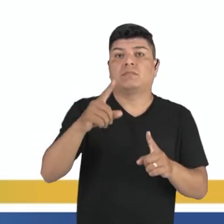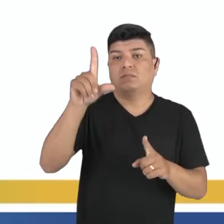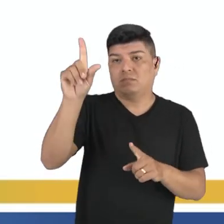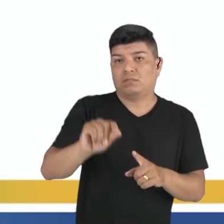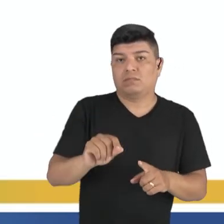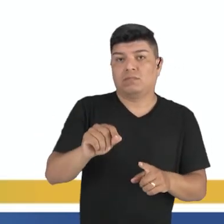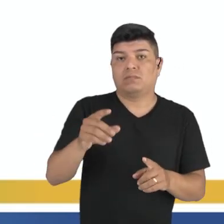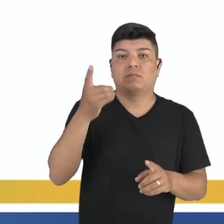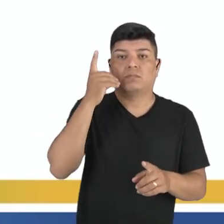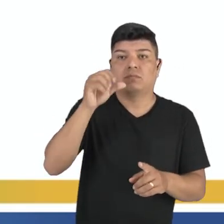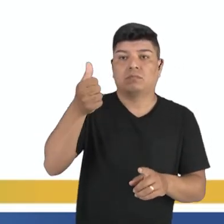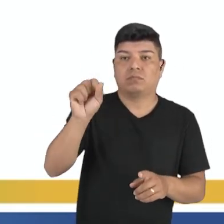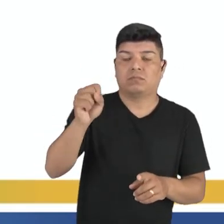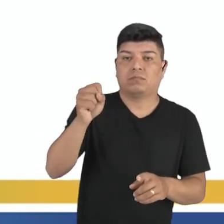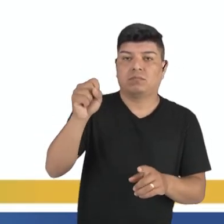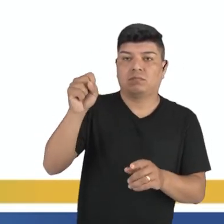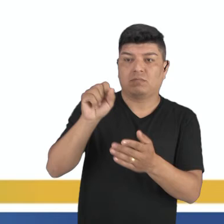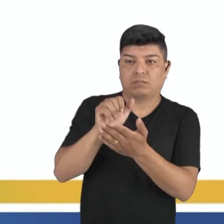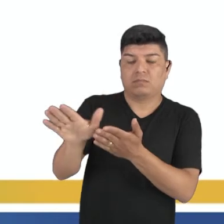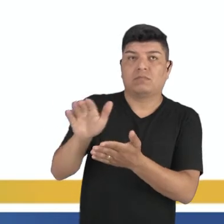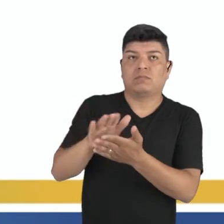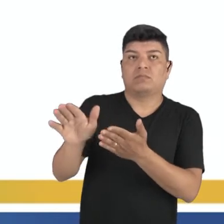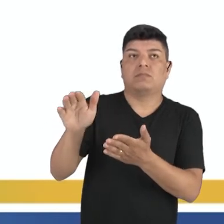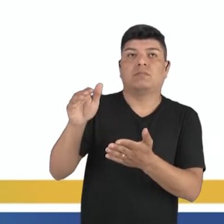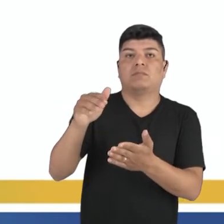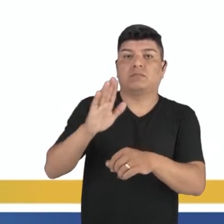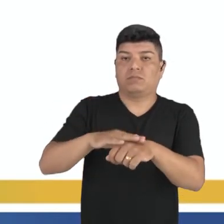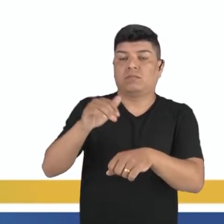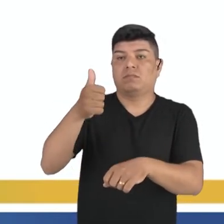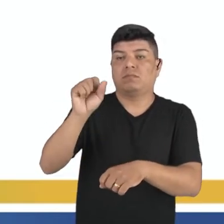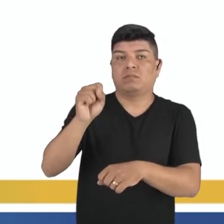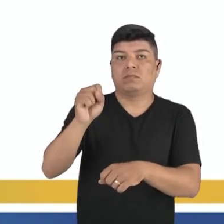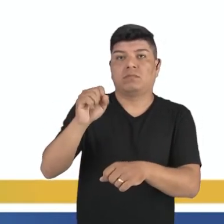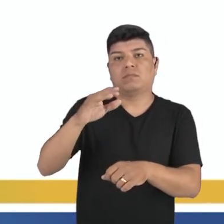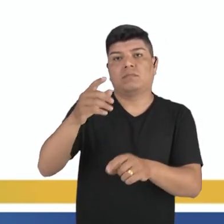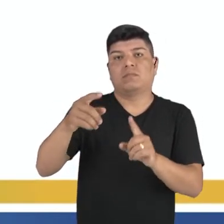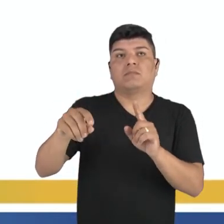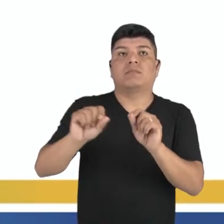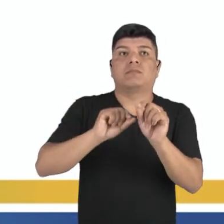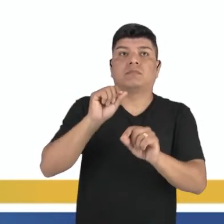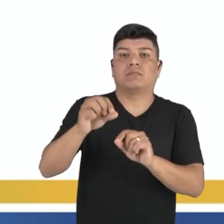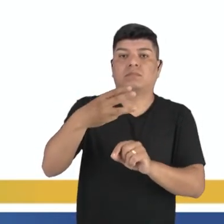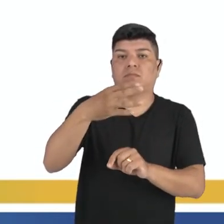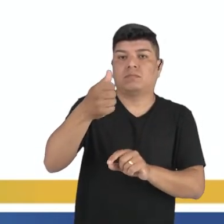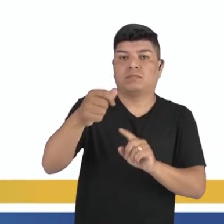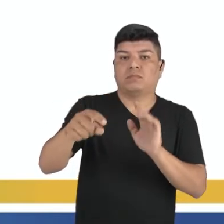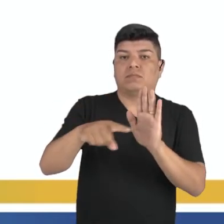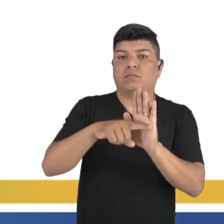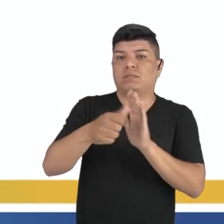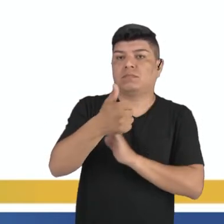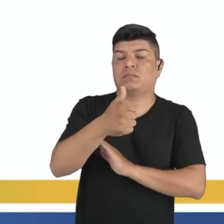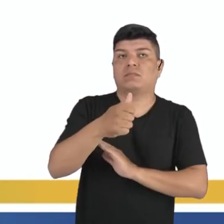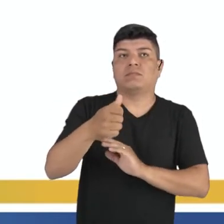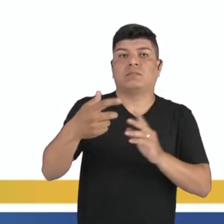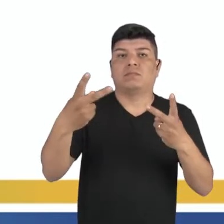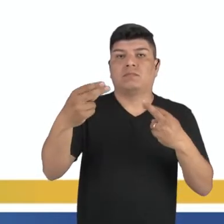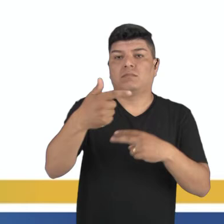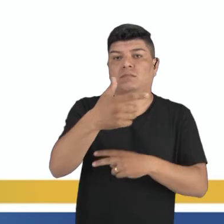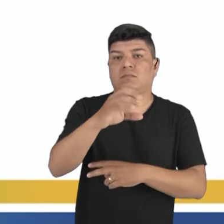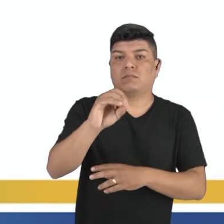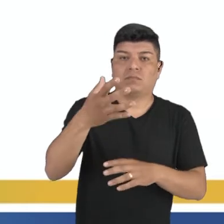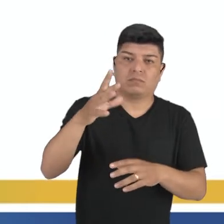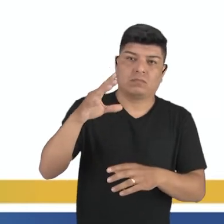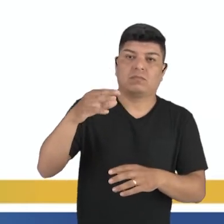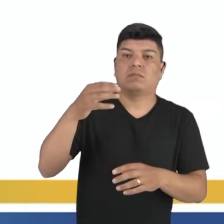tira 18, do mais longo a gente tira 11. 27 menos 11, 9. 31 menos 11, 20. Então, ela vai estar no período fértil ali do